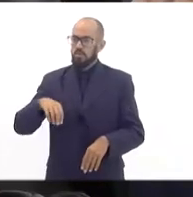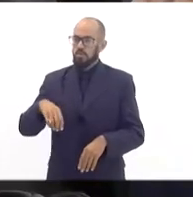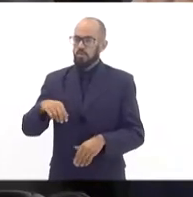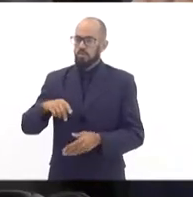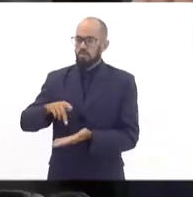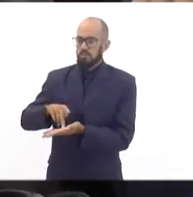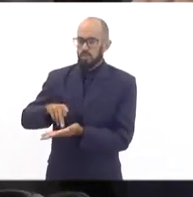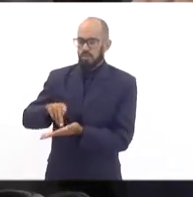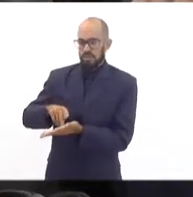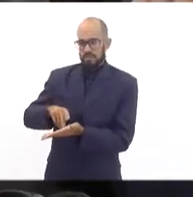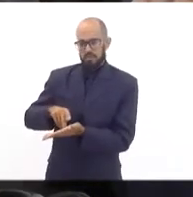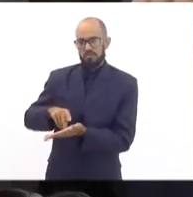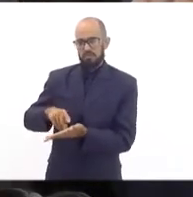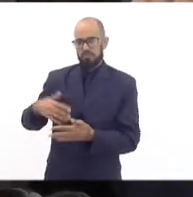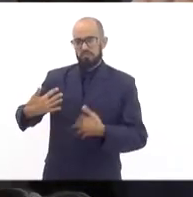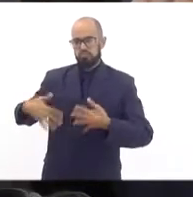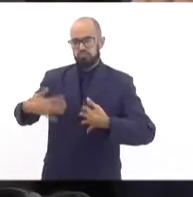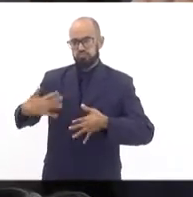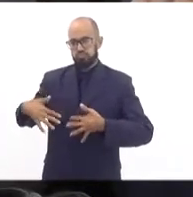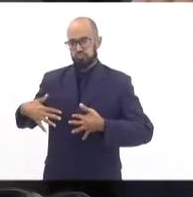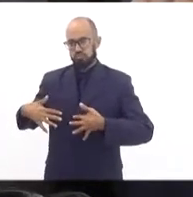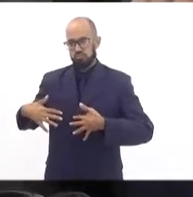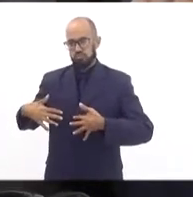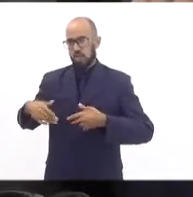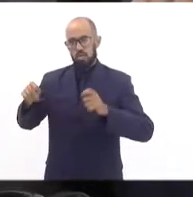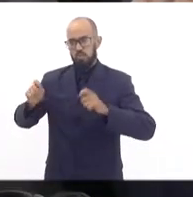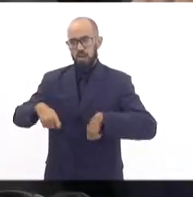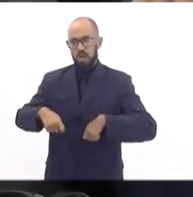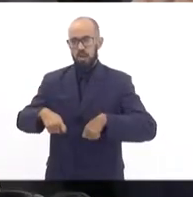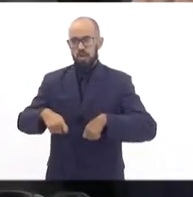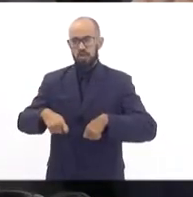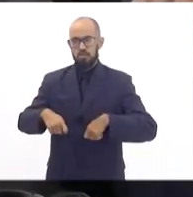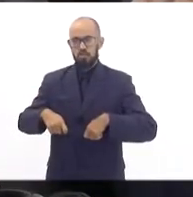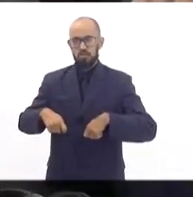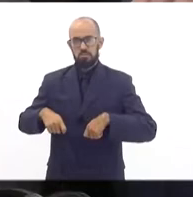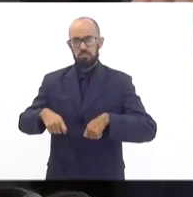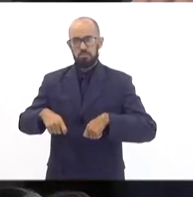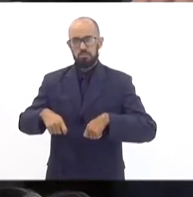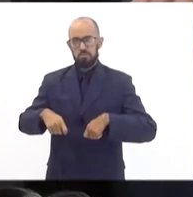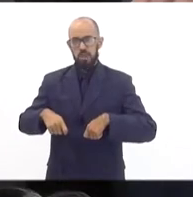Sinceramente, claro. Muito. Não tem como. Não tem